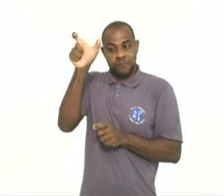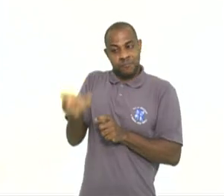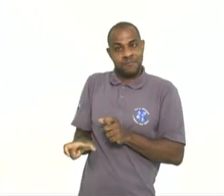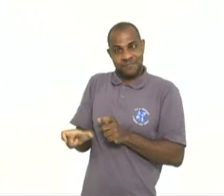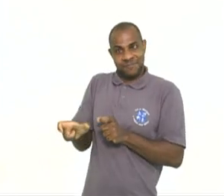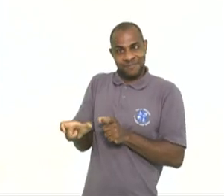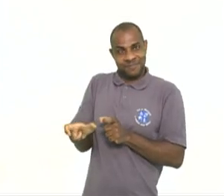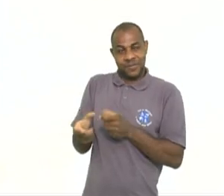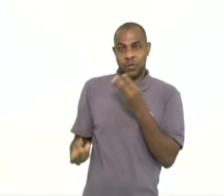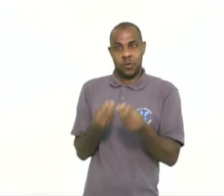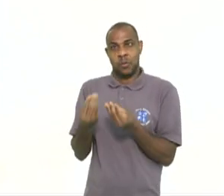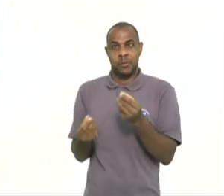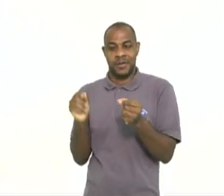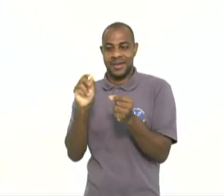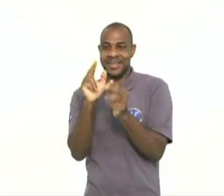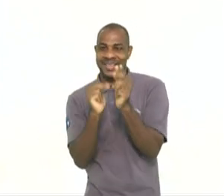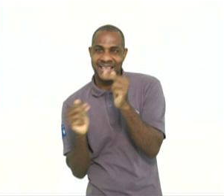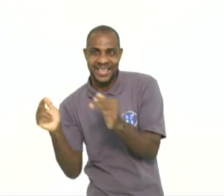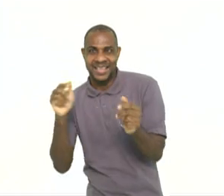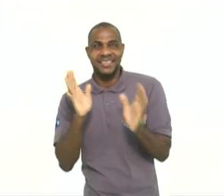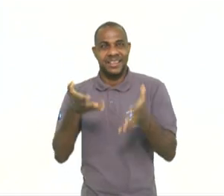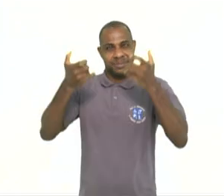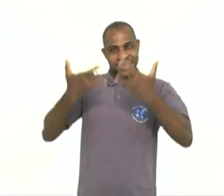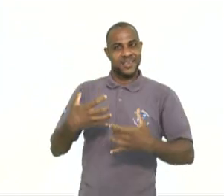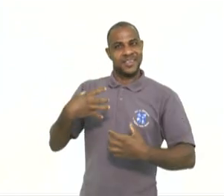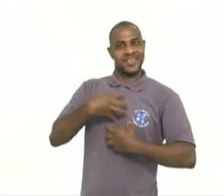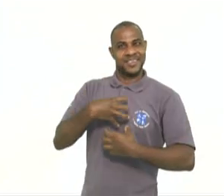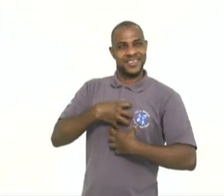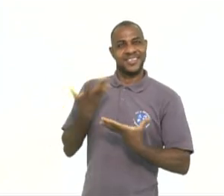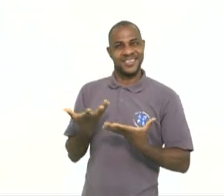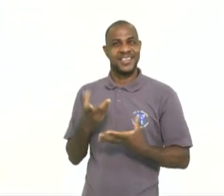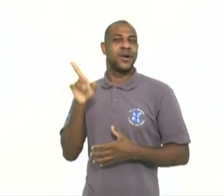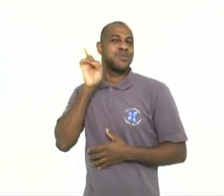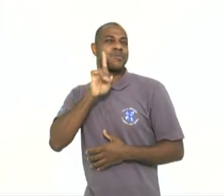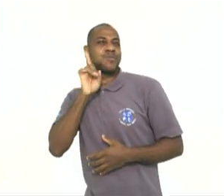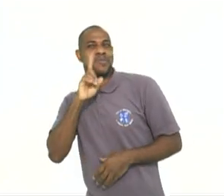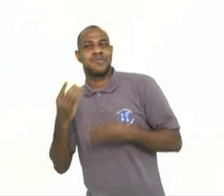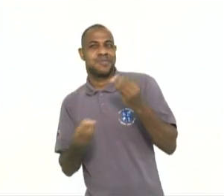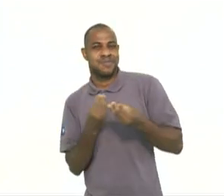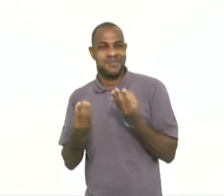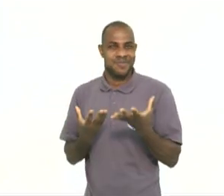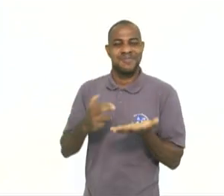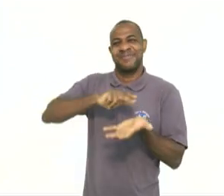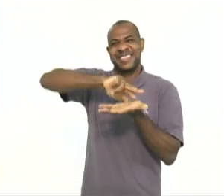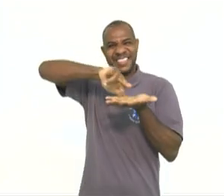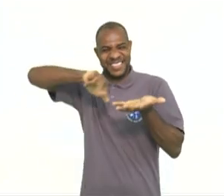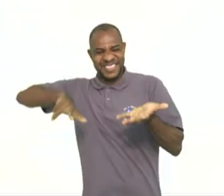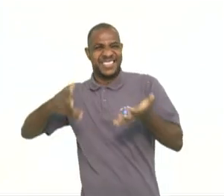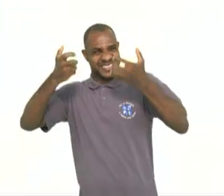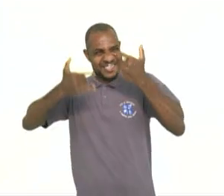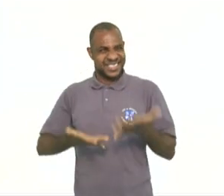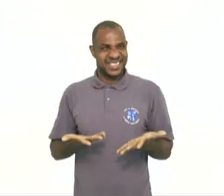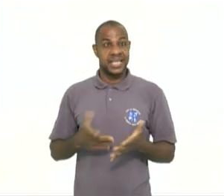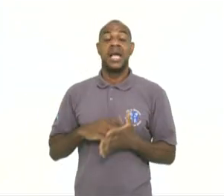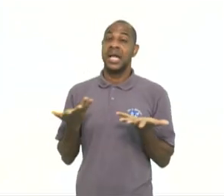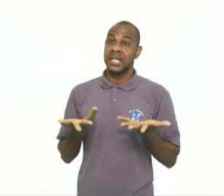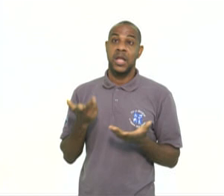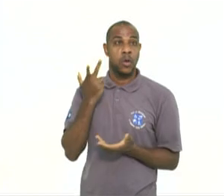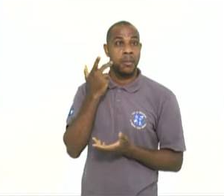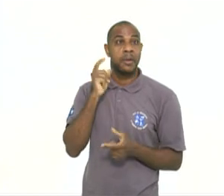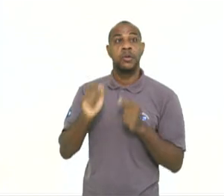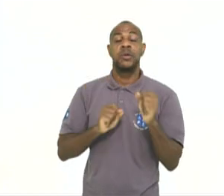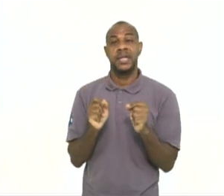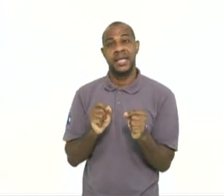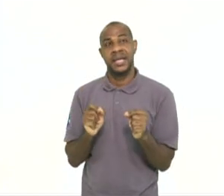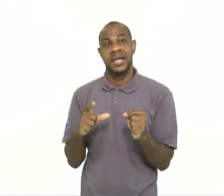personagem né eu falei um pouco dos estilos estilo norte-americano dos comics Graphic novos esses normalmente